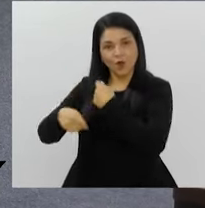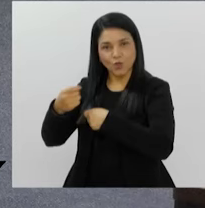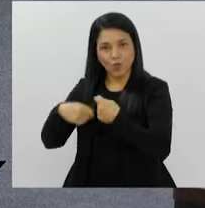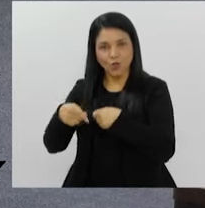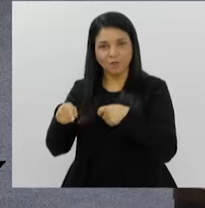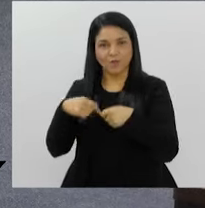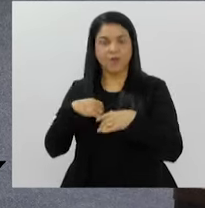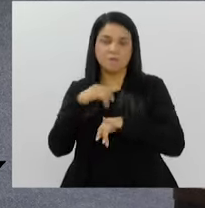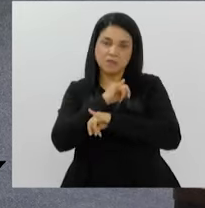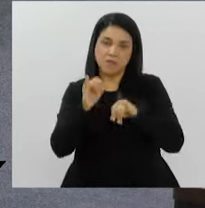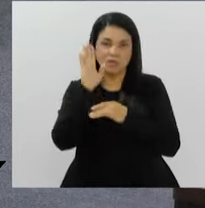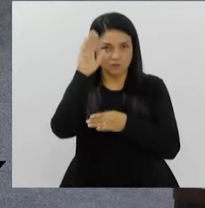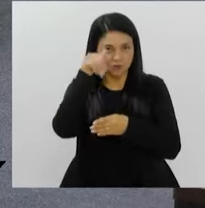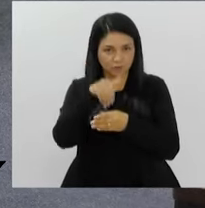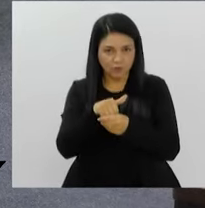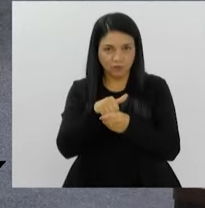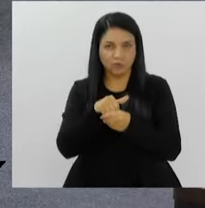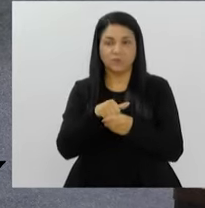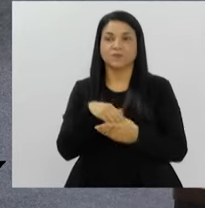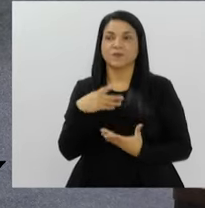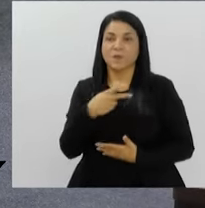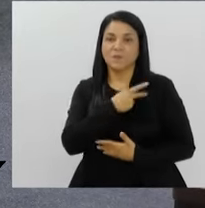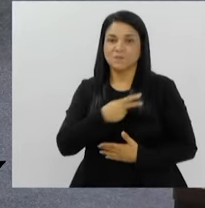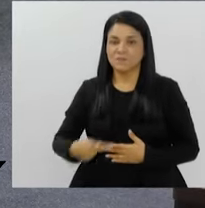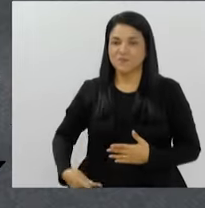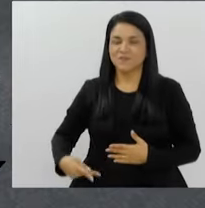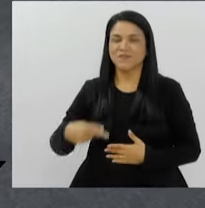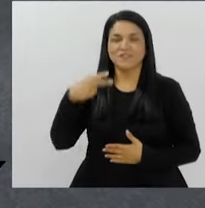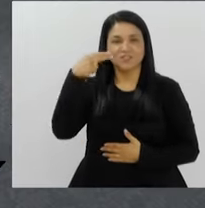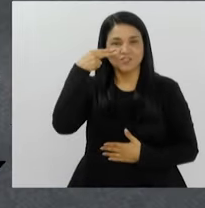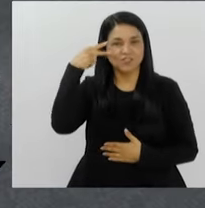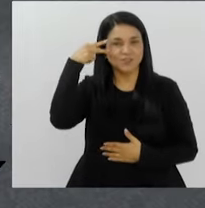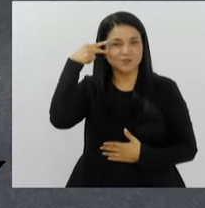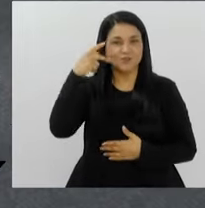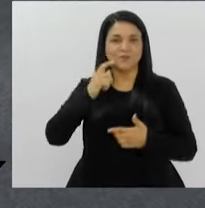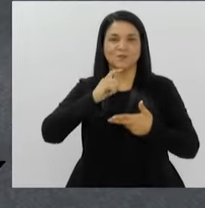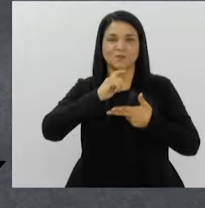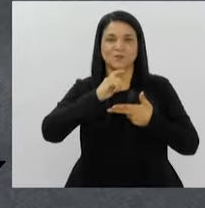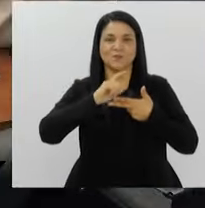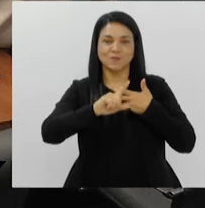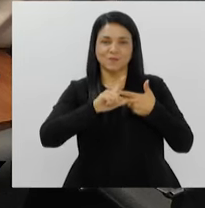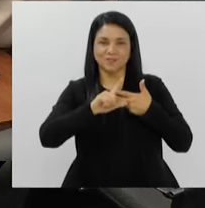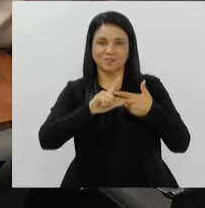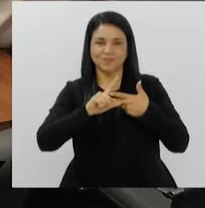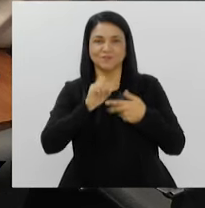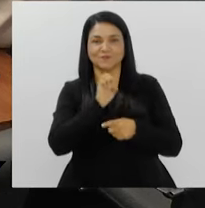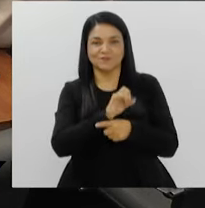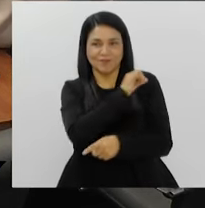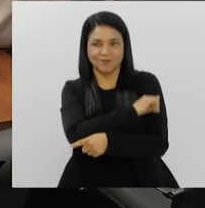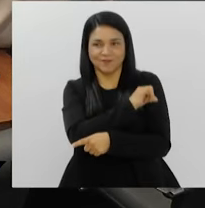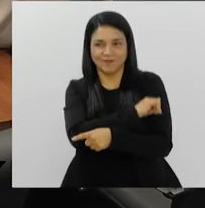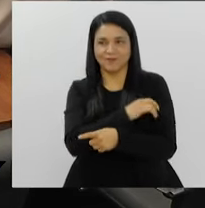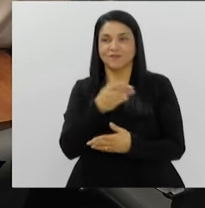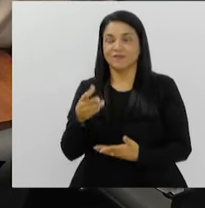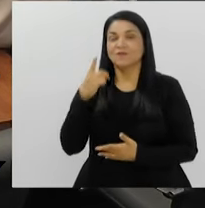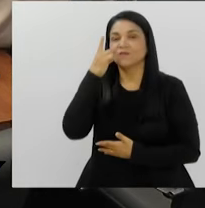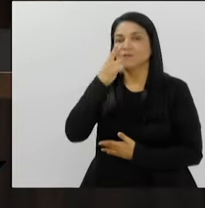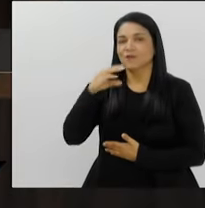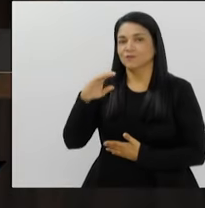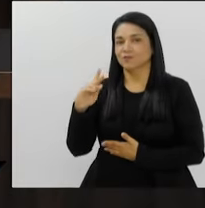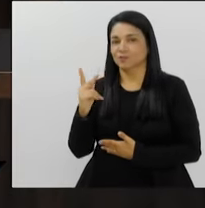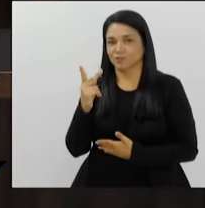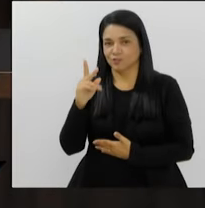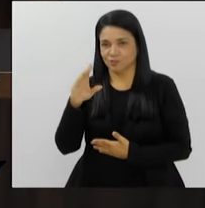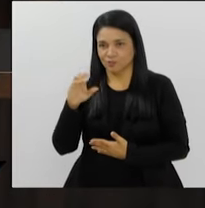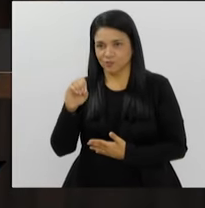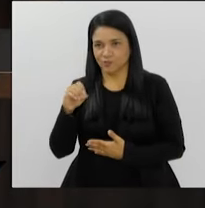a minha declaração. Presidenta, te ajudo, o Poder Legislativo do Rio de Janeiro. Deputado Chico Machado, garantida